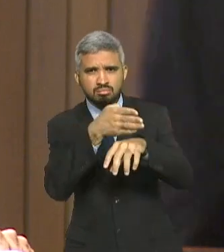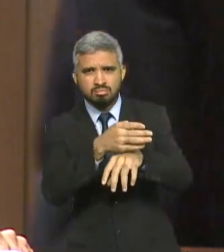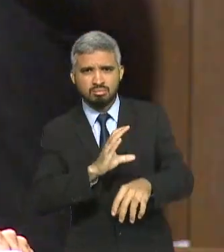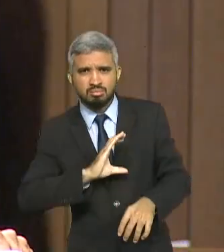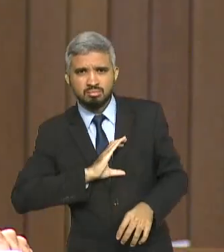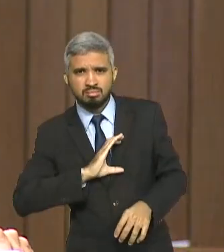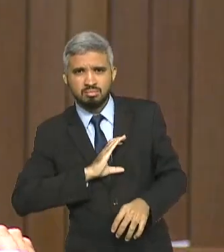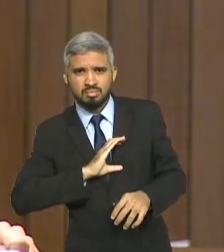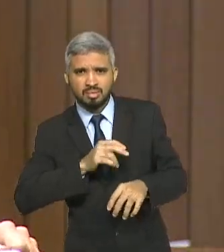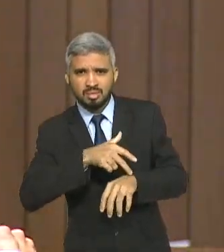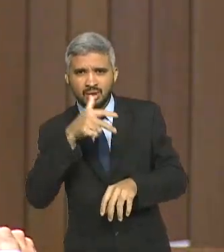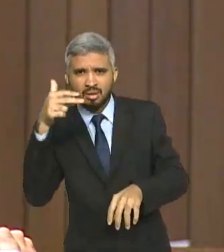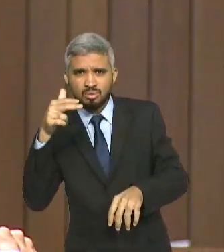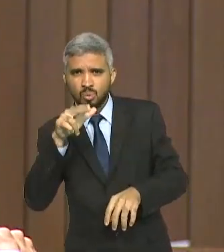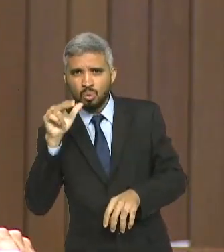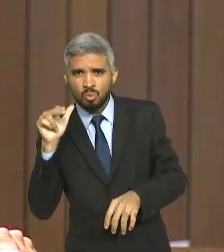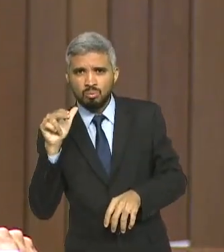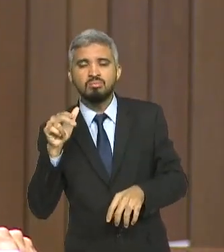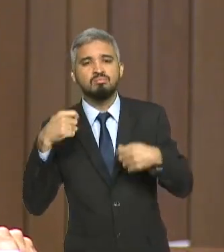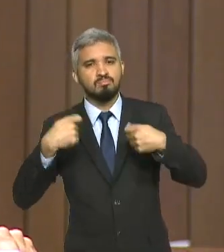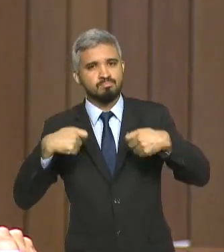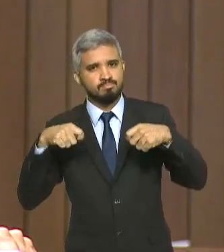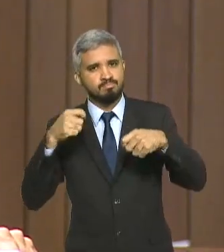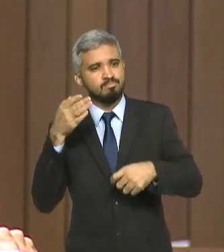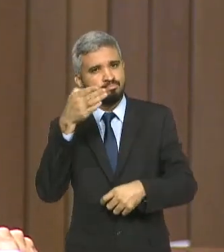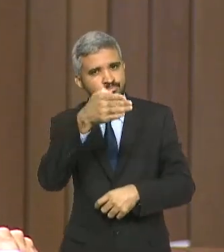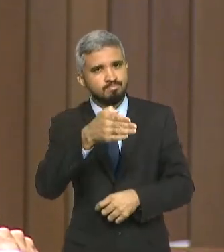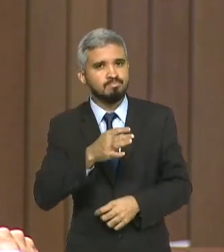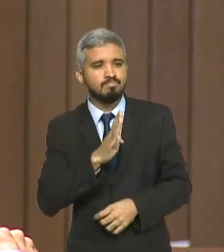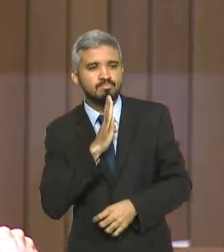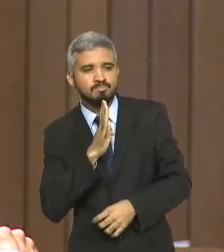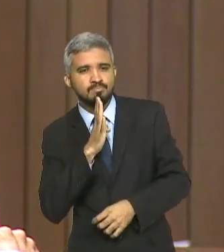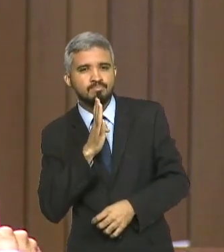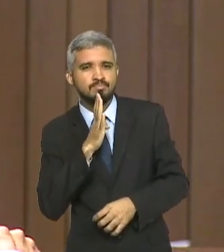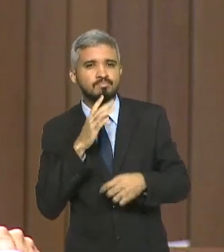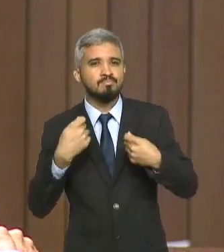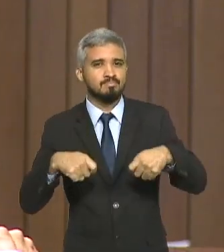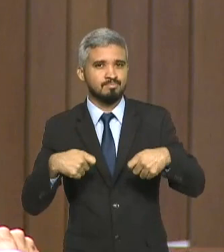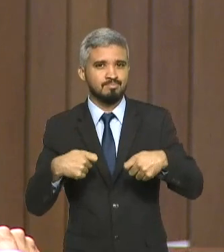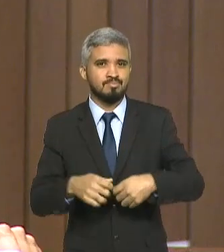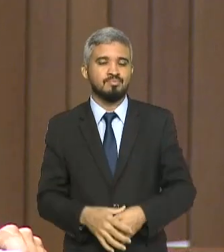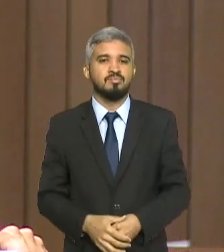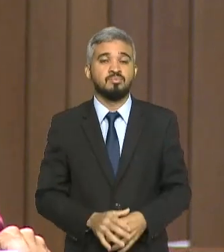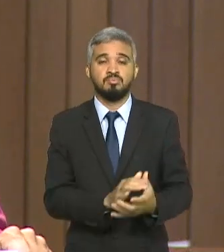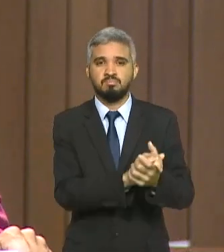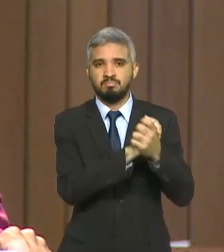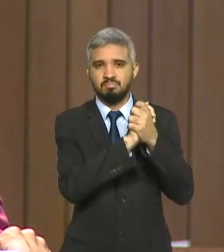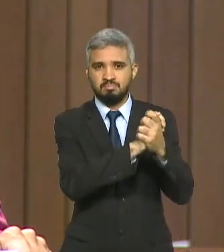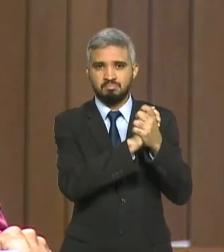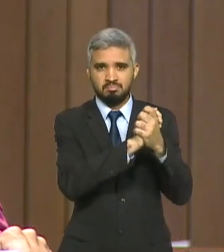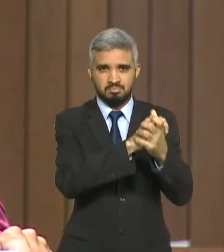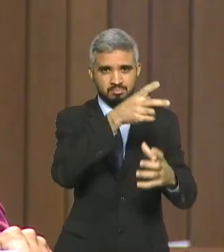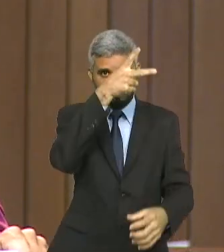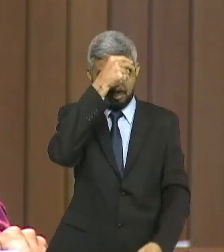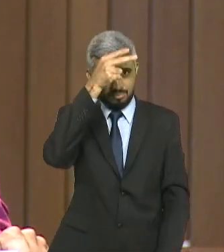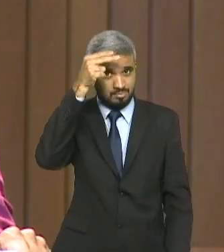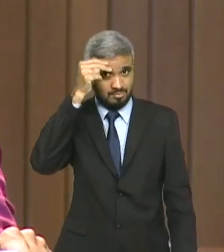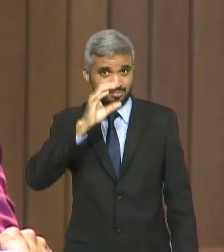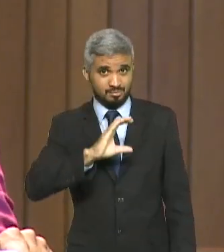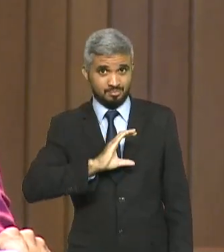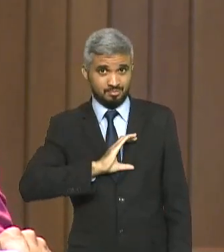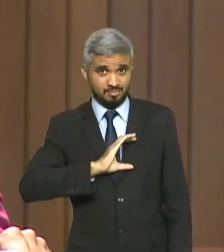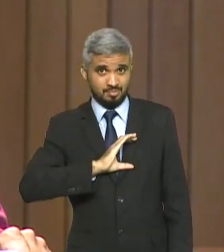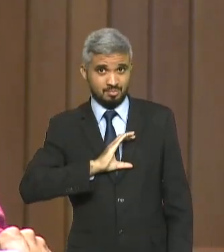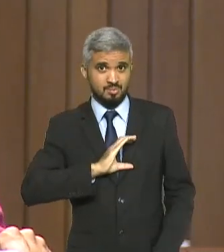também parabenizar o prefeito Fábio Gentil por esse olhar empreendedor, inovador. Na oportunidade, eu pude